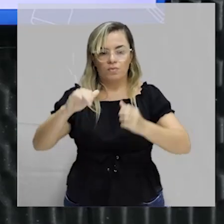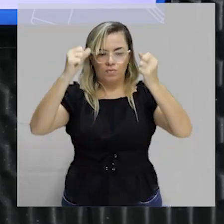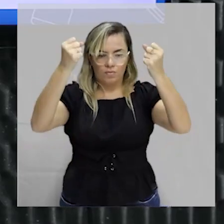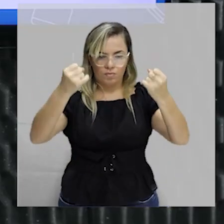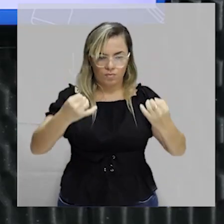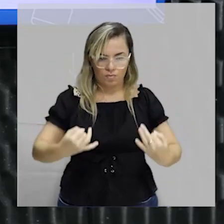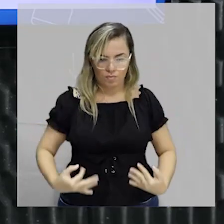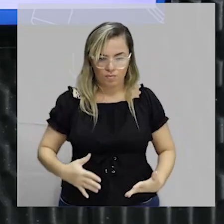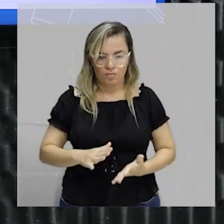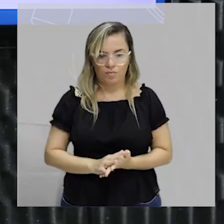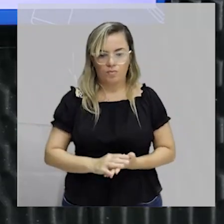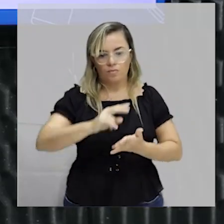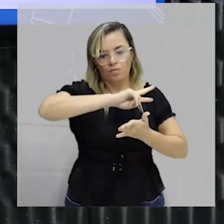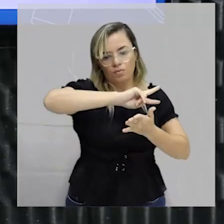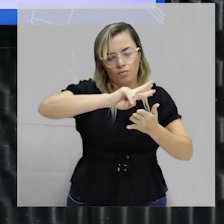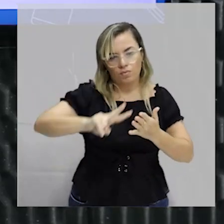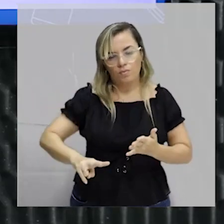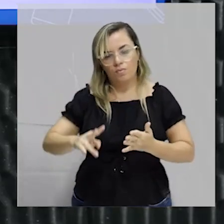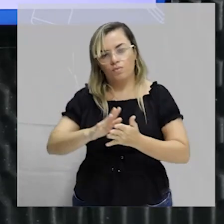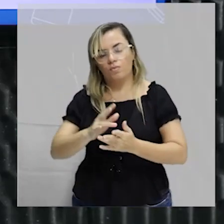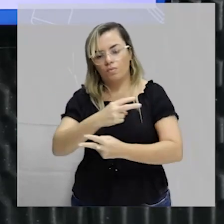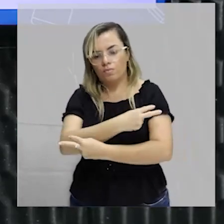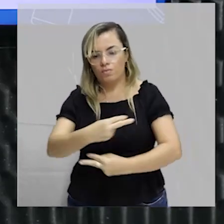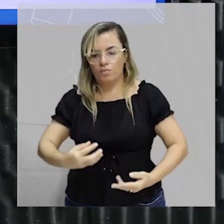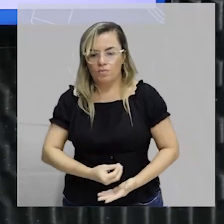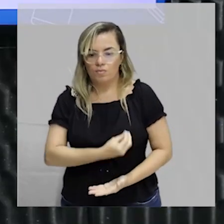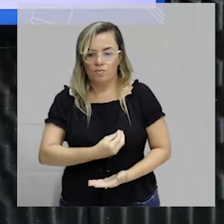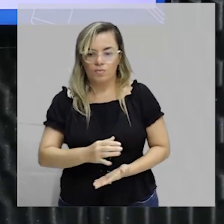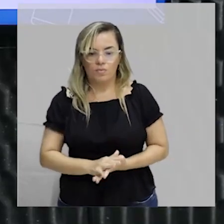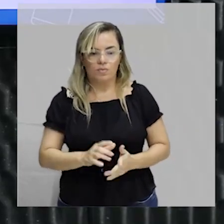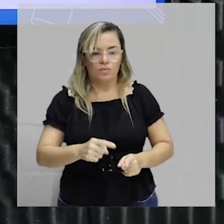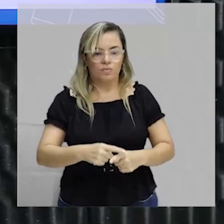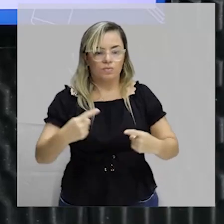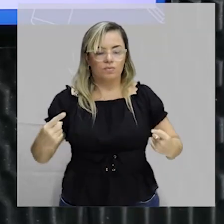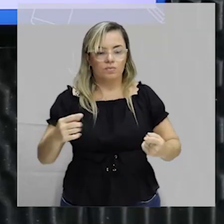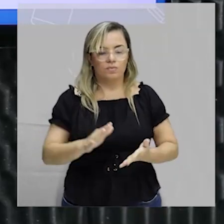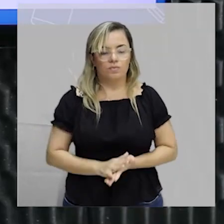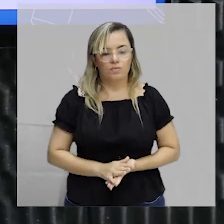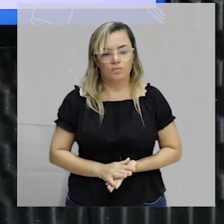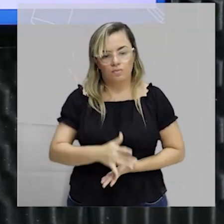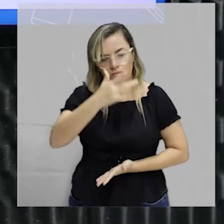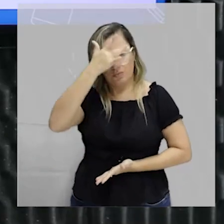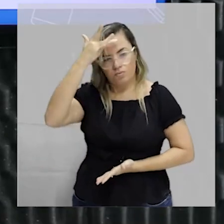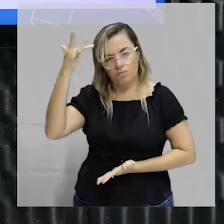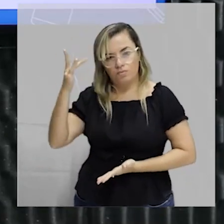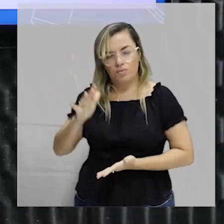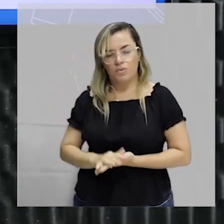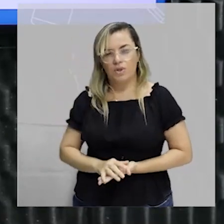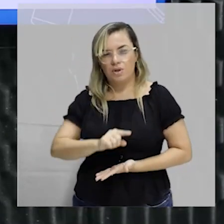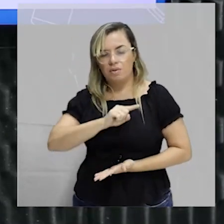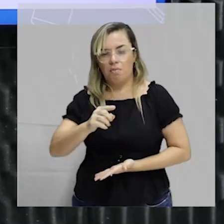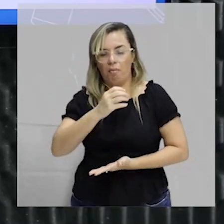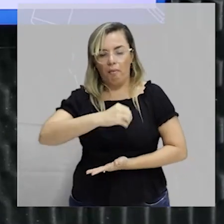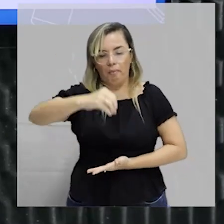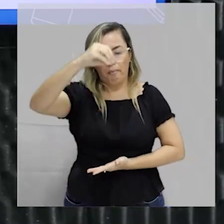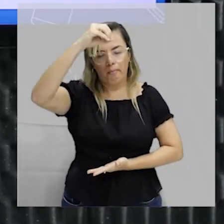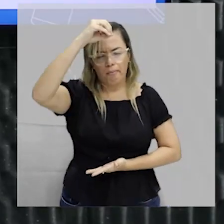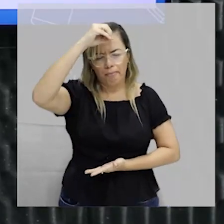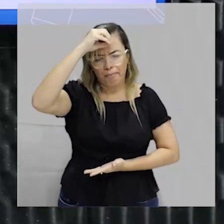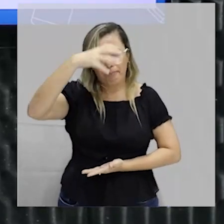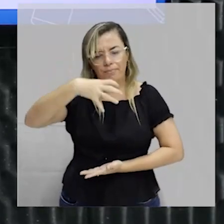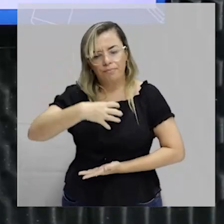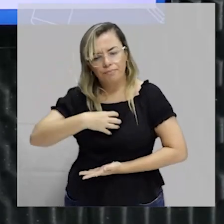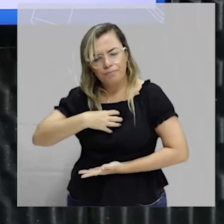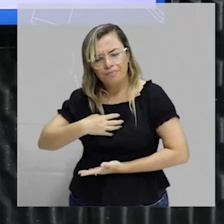enorme variação dos organismos vivos. No entanto, muitas pessoas leigas ainda se sentem confusas